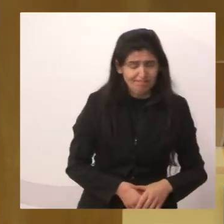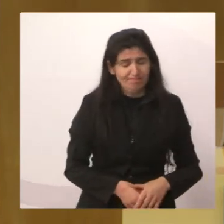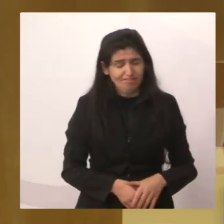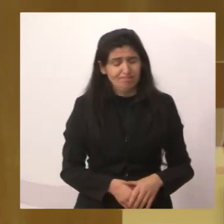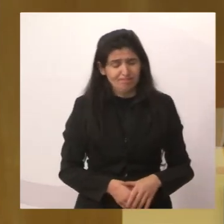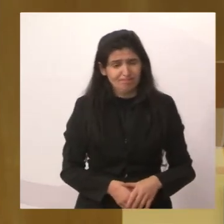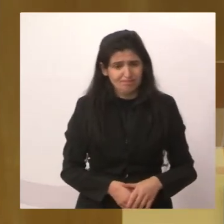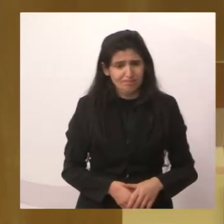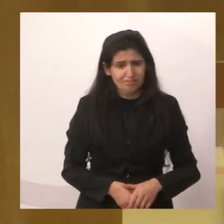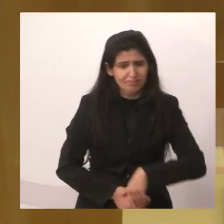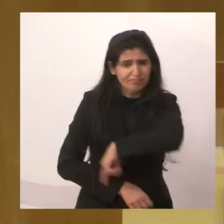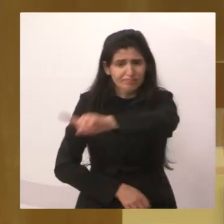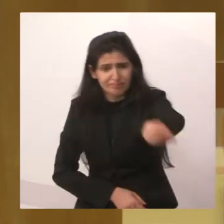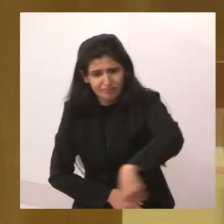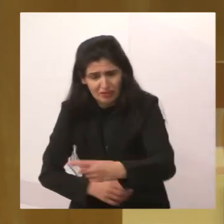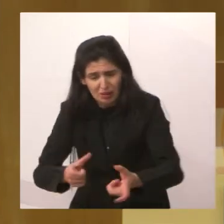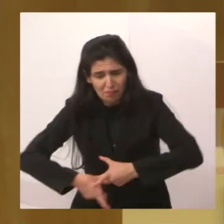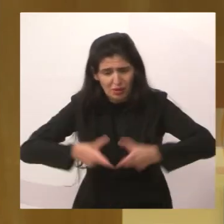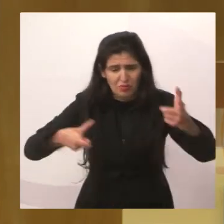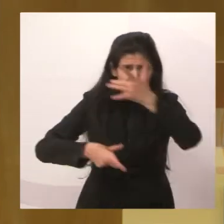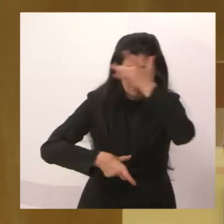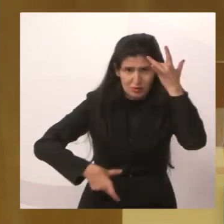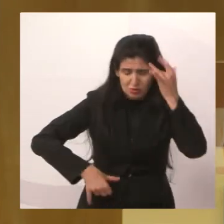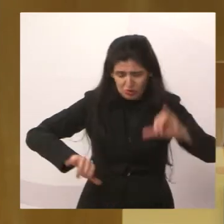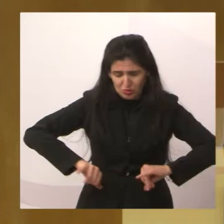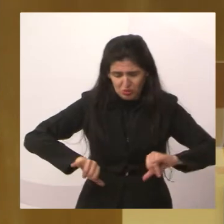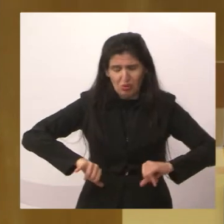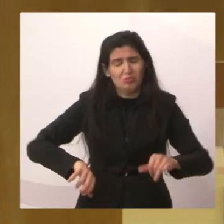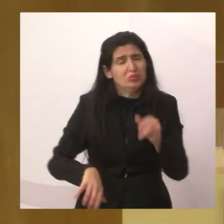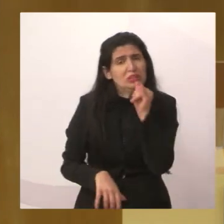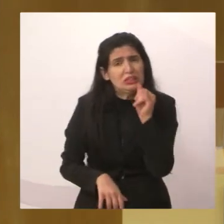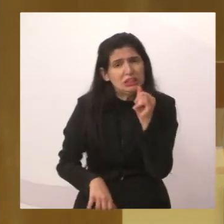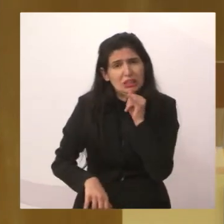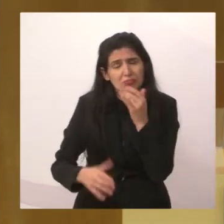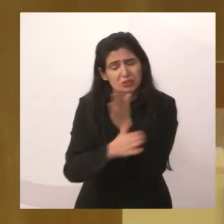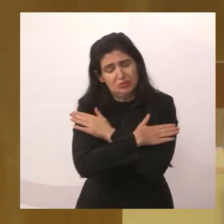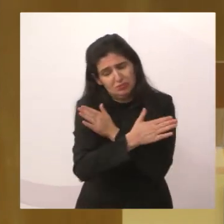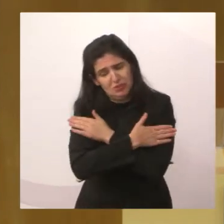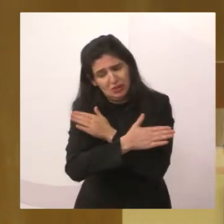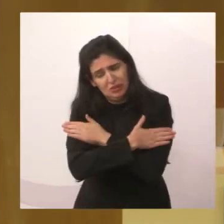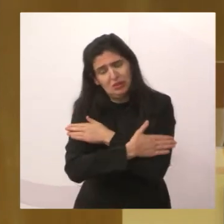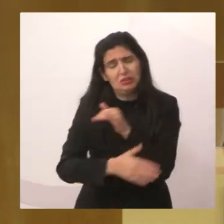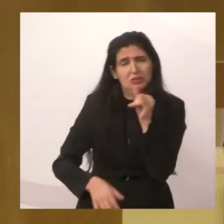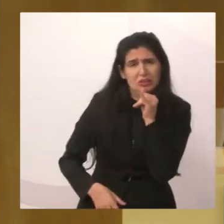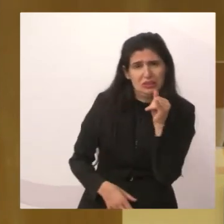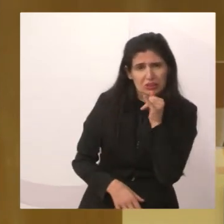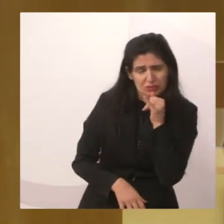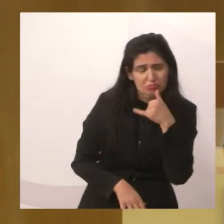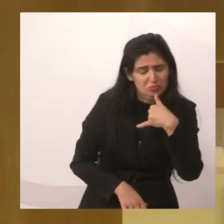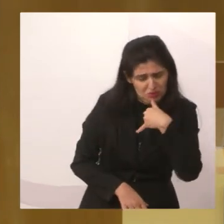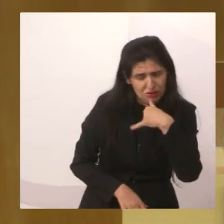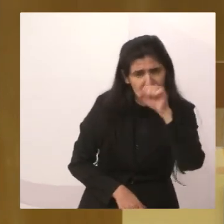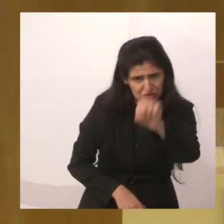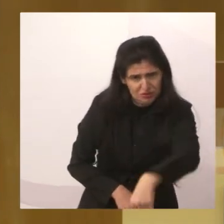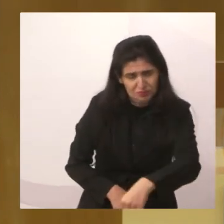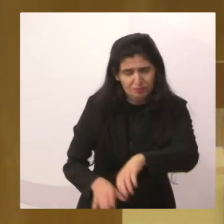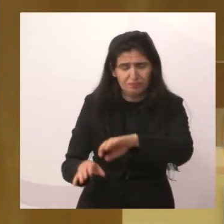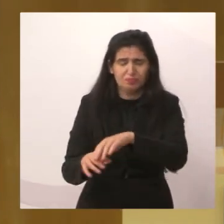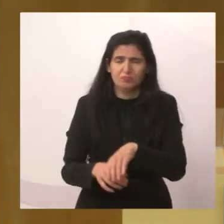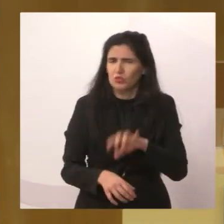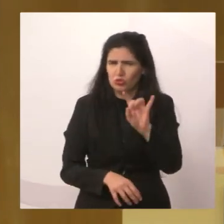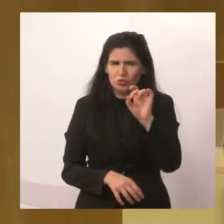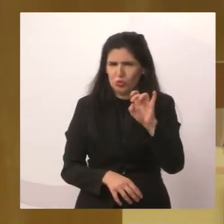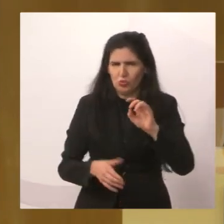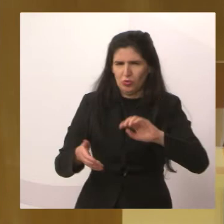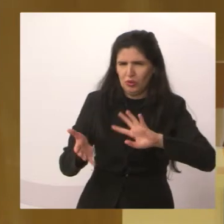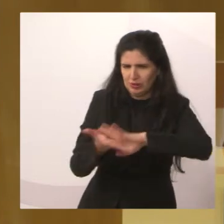está hoje aí sofrendo cada dia que passa. Então, eu também confesso a vocês que eu vim acompanhando, né, todo esse